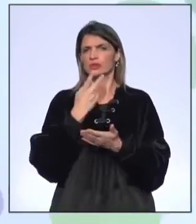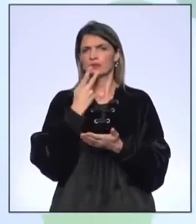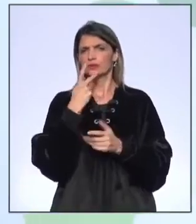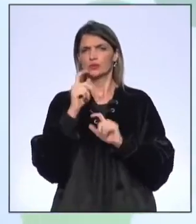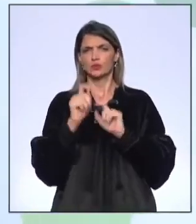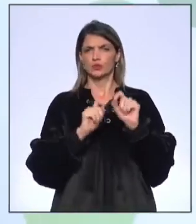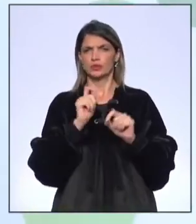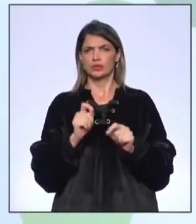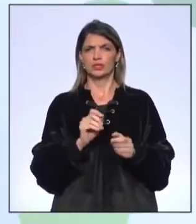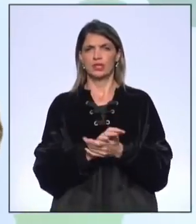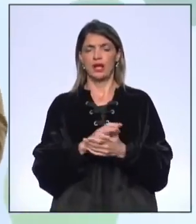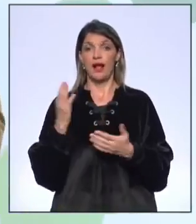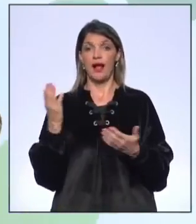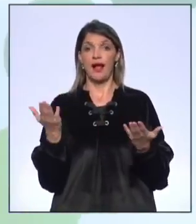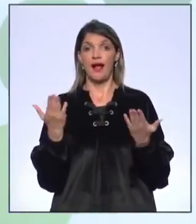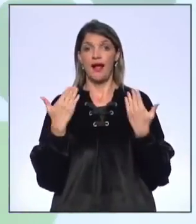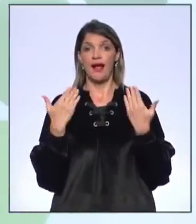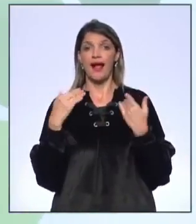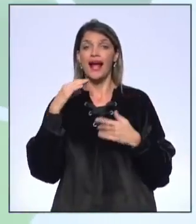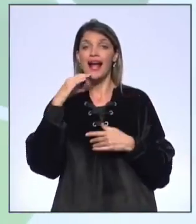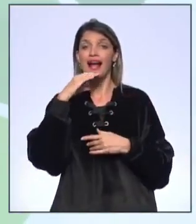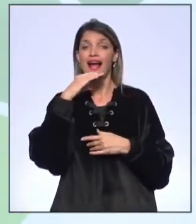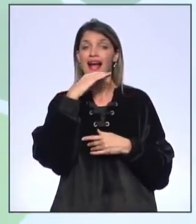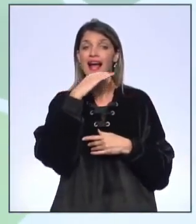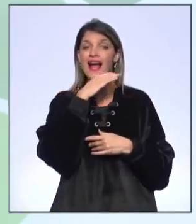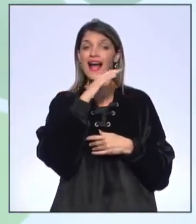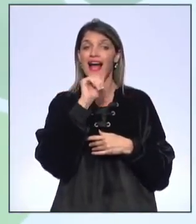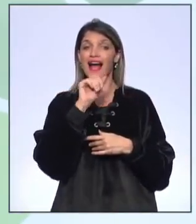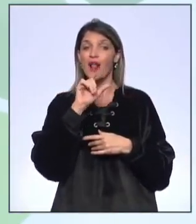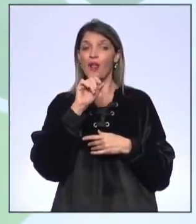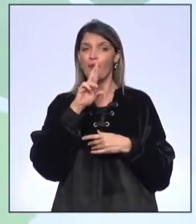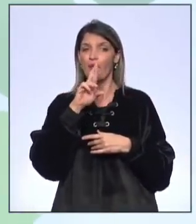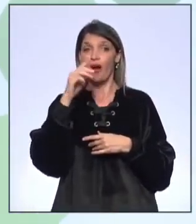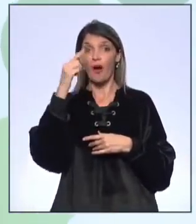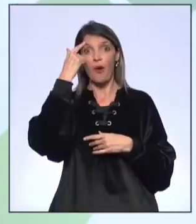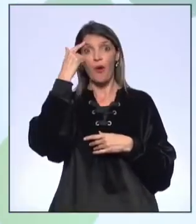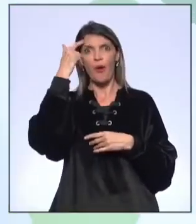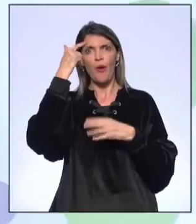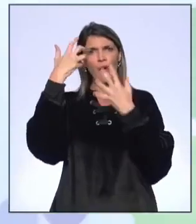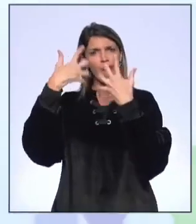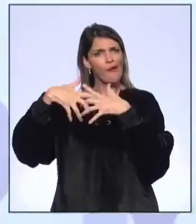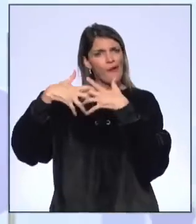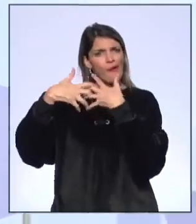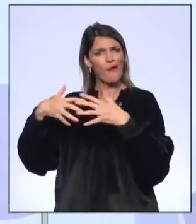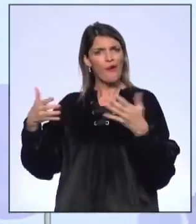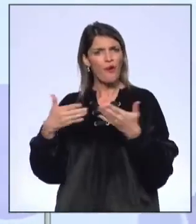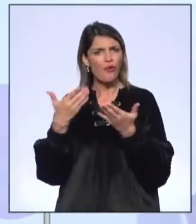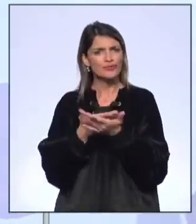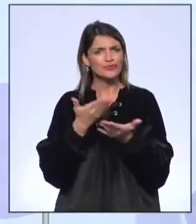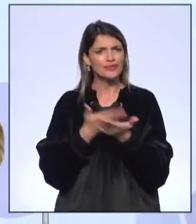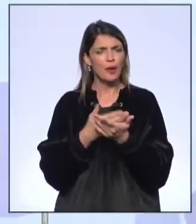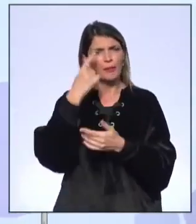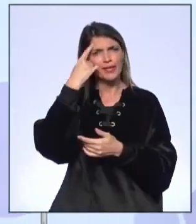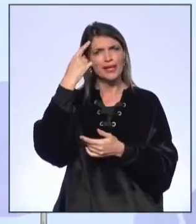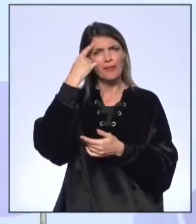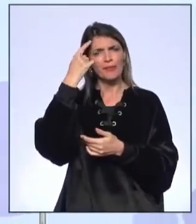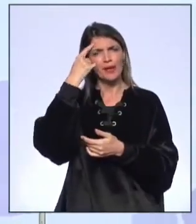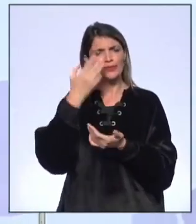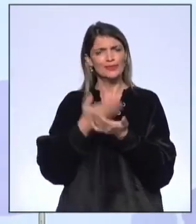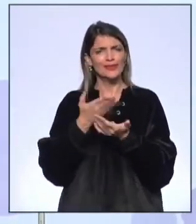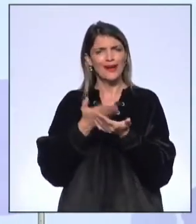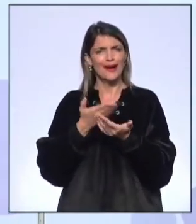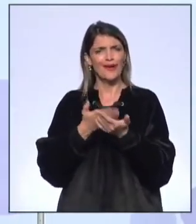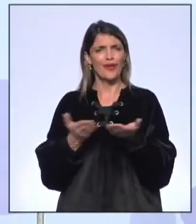hoje, né, Carol? Do calor sensível. Tem um pensamento da aula hoje, que, nossa, esse pensamento aí, pessoal, adoro